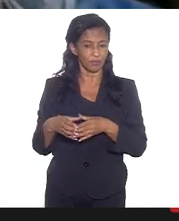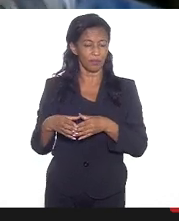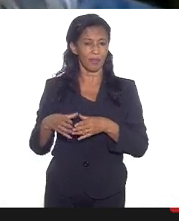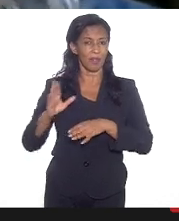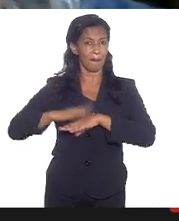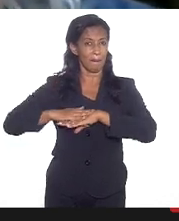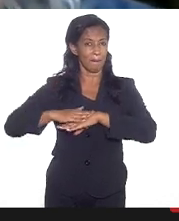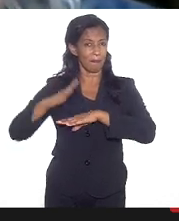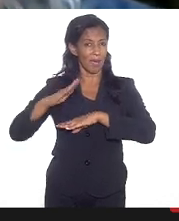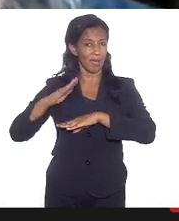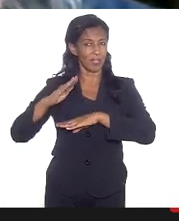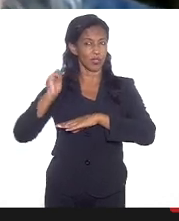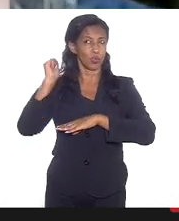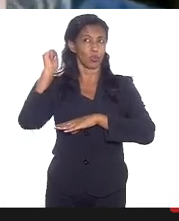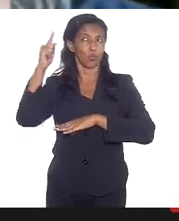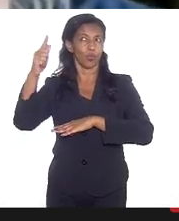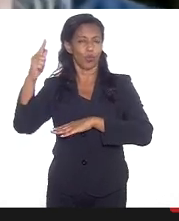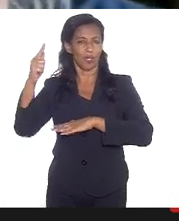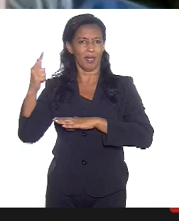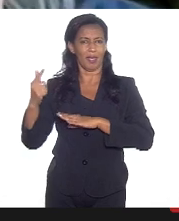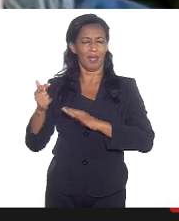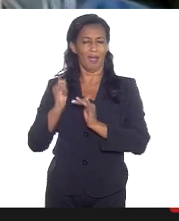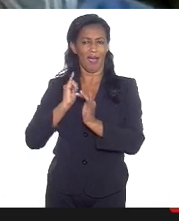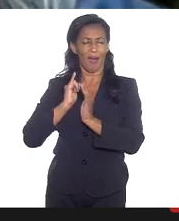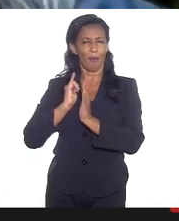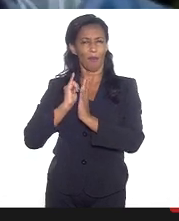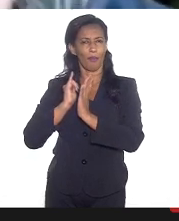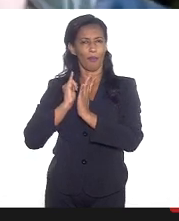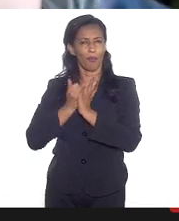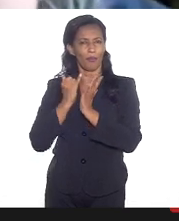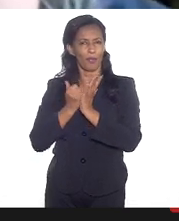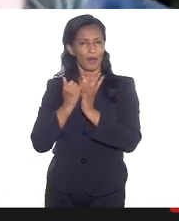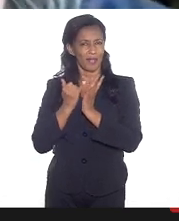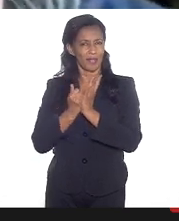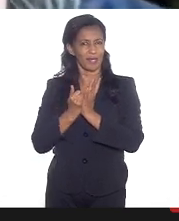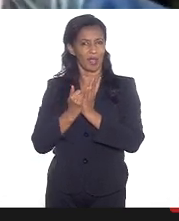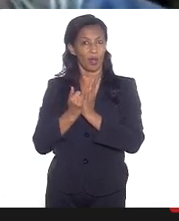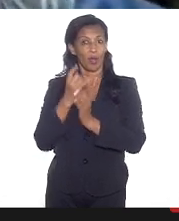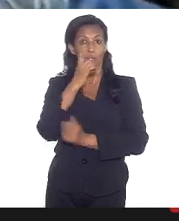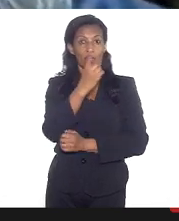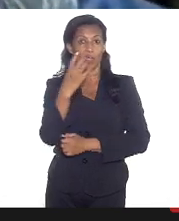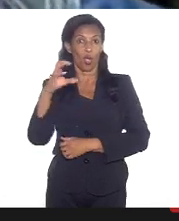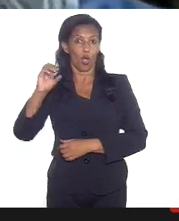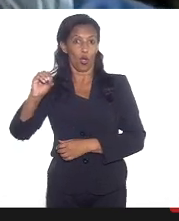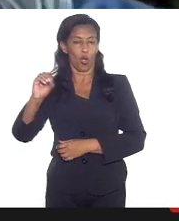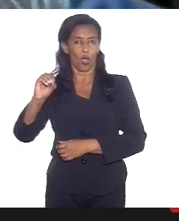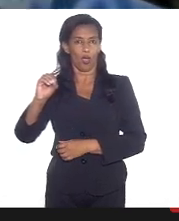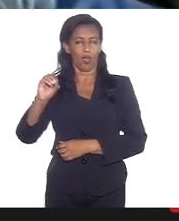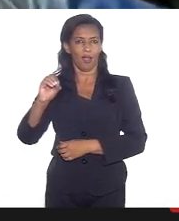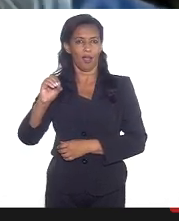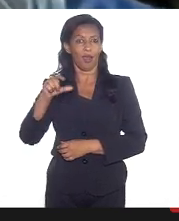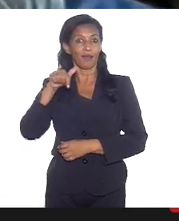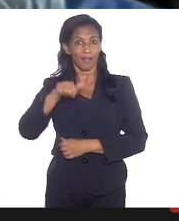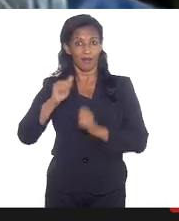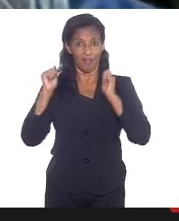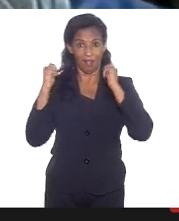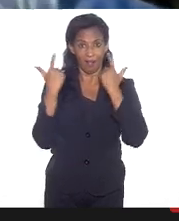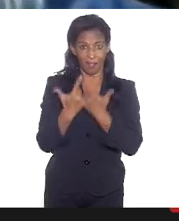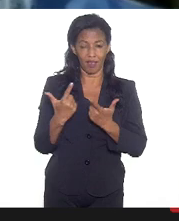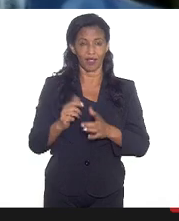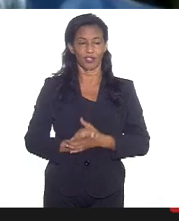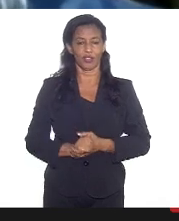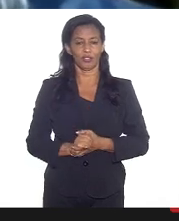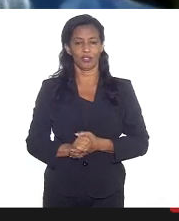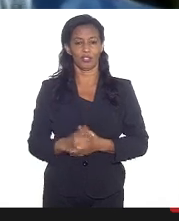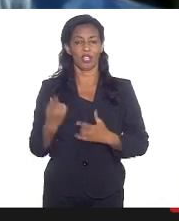mais até que a publicação do relatório, é a publicação no Diário Oficial da Câmara, da Assembleia. O que